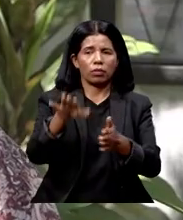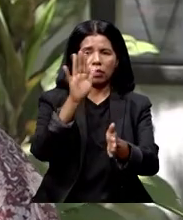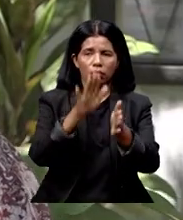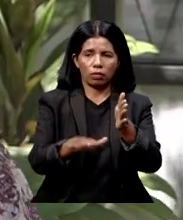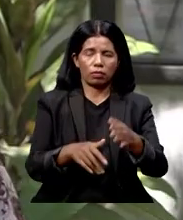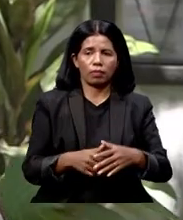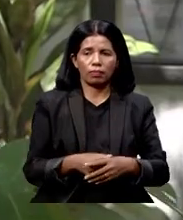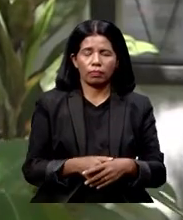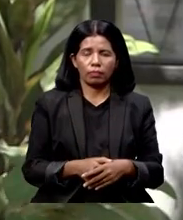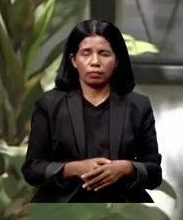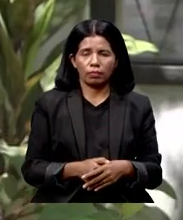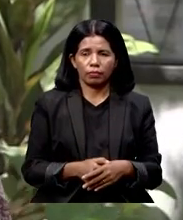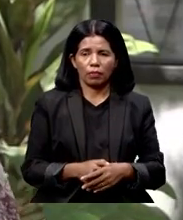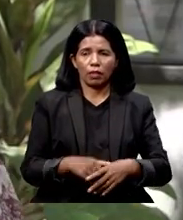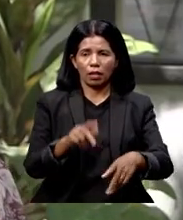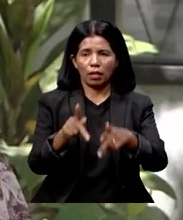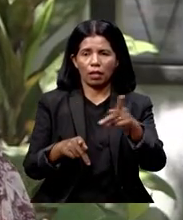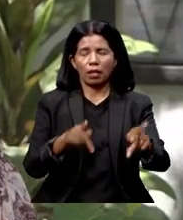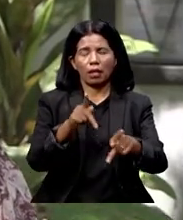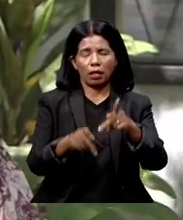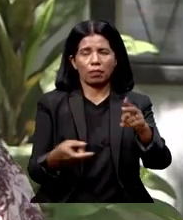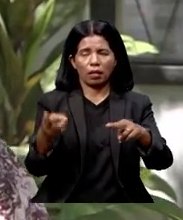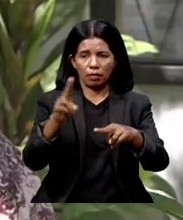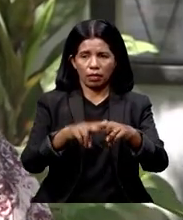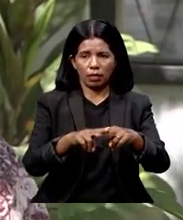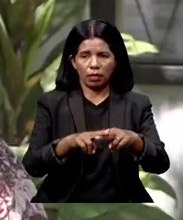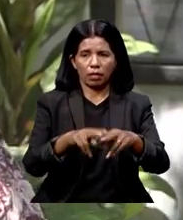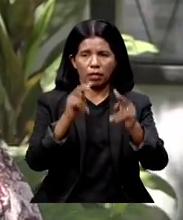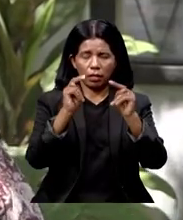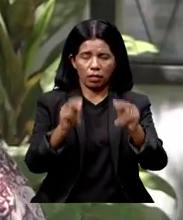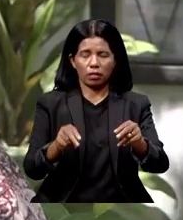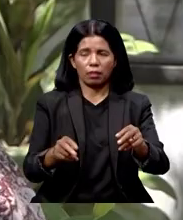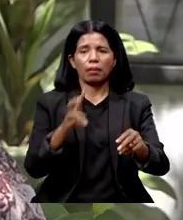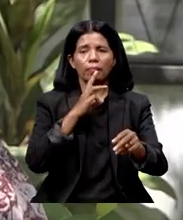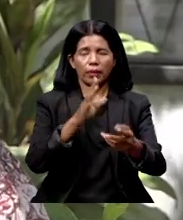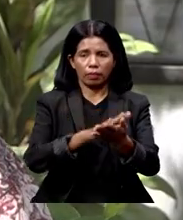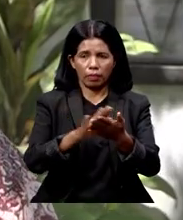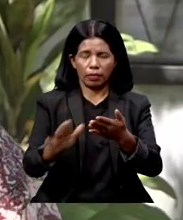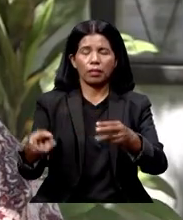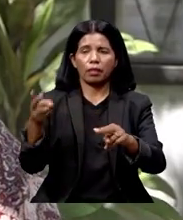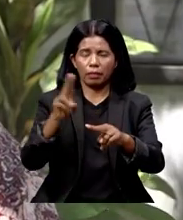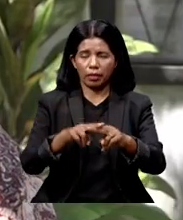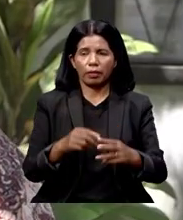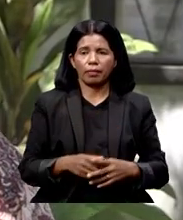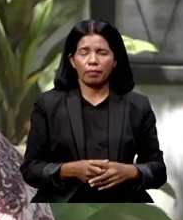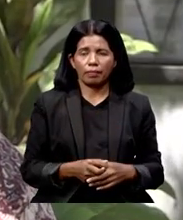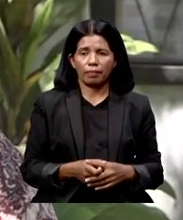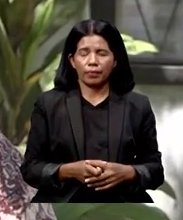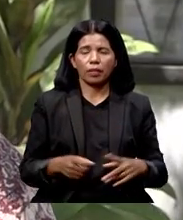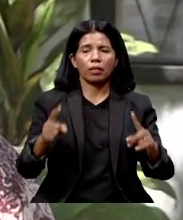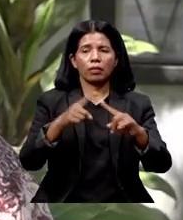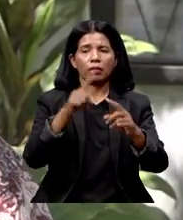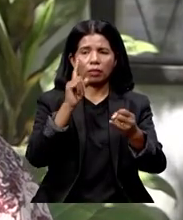e komunidade populasang aumenta necessidade ba bemos ne aumenta e to